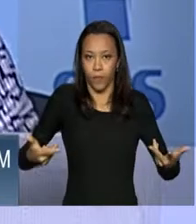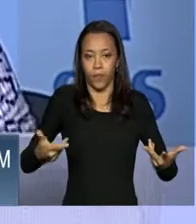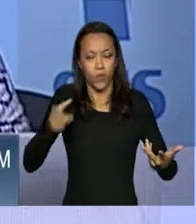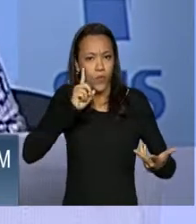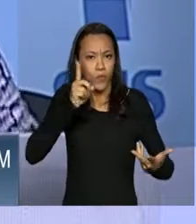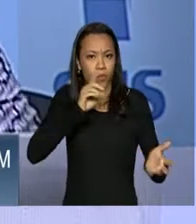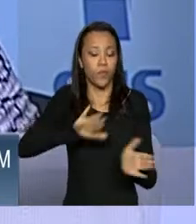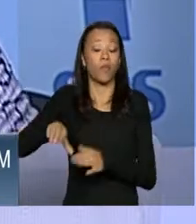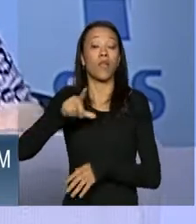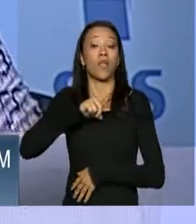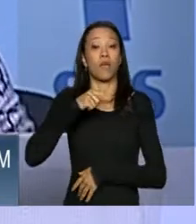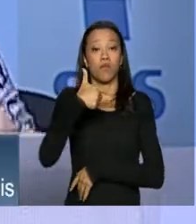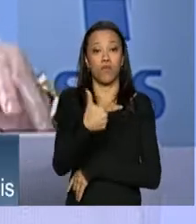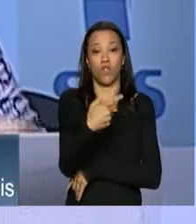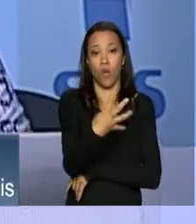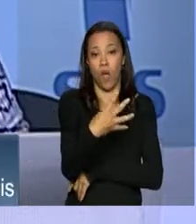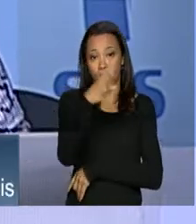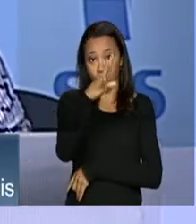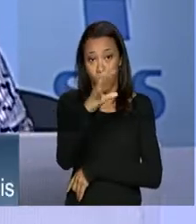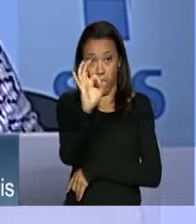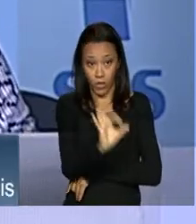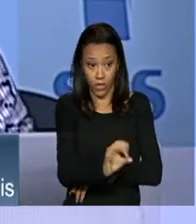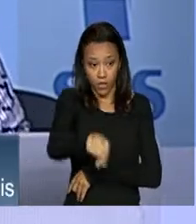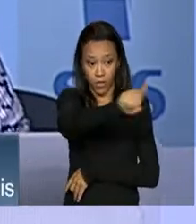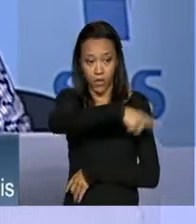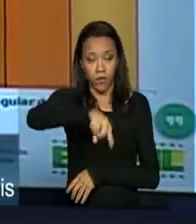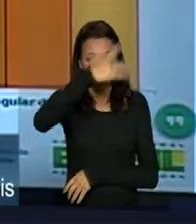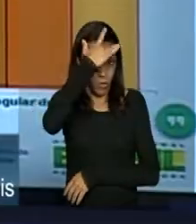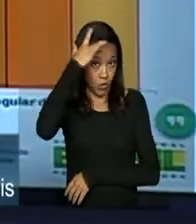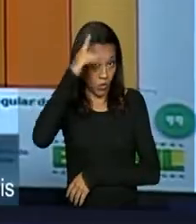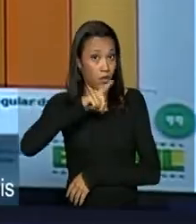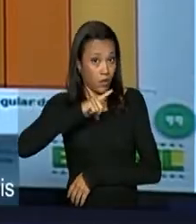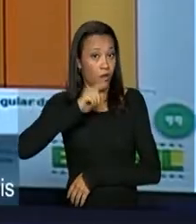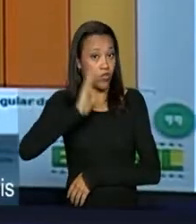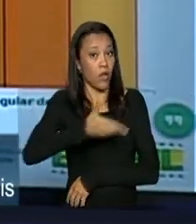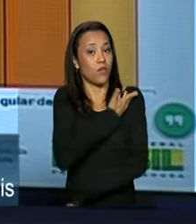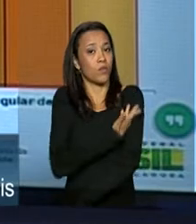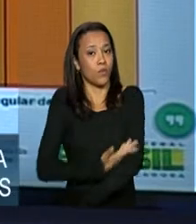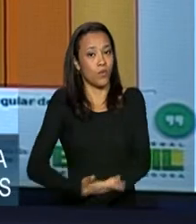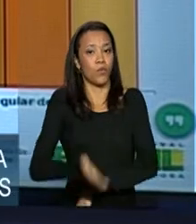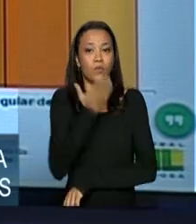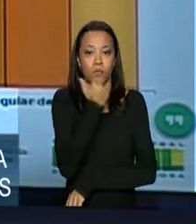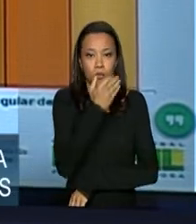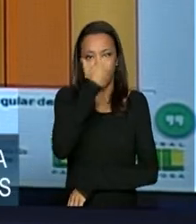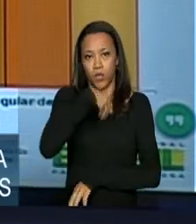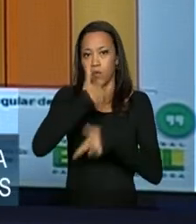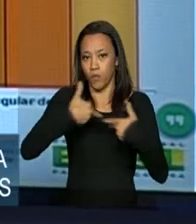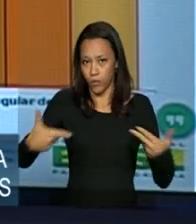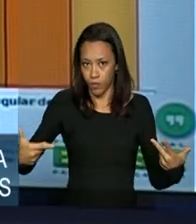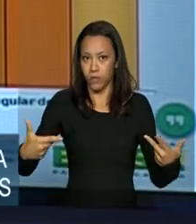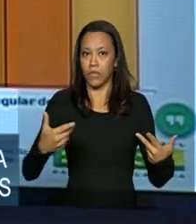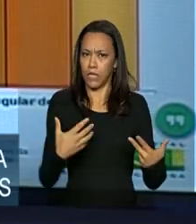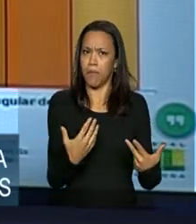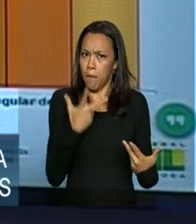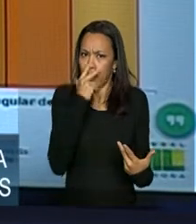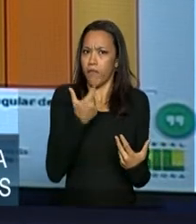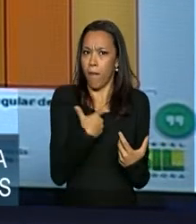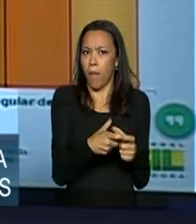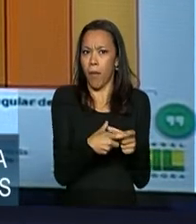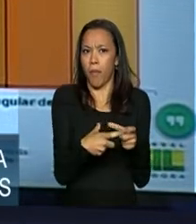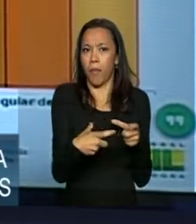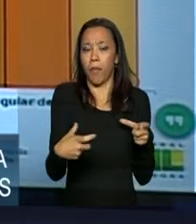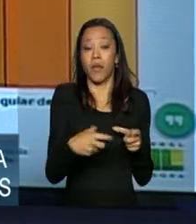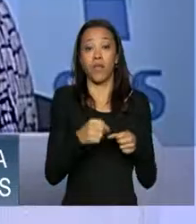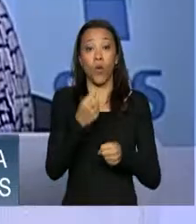então, 24% da população com esse hábito no país e com uma tendência de crescimento. Então, 1/4